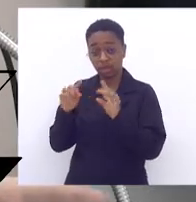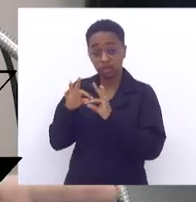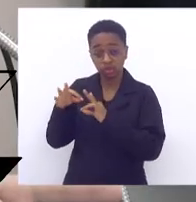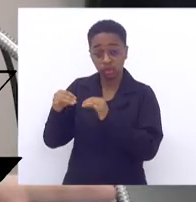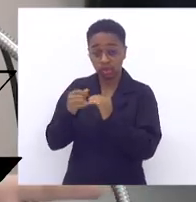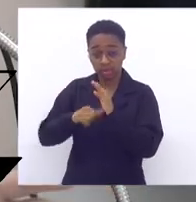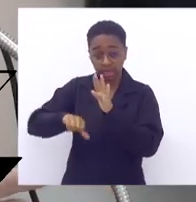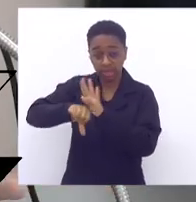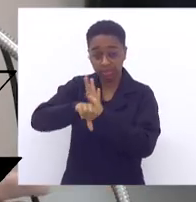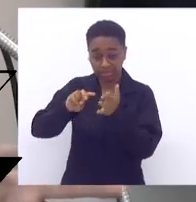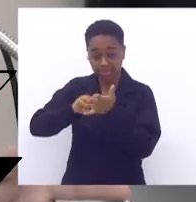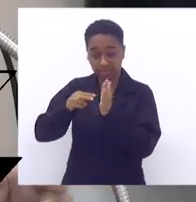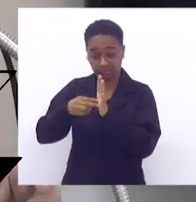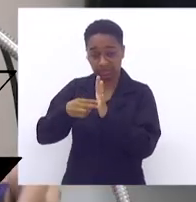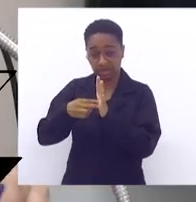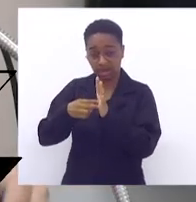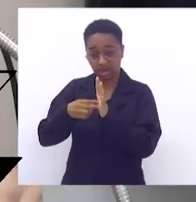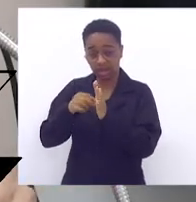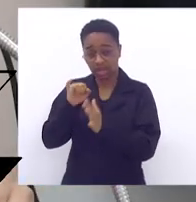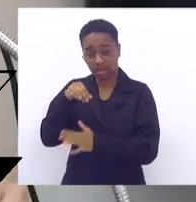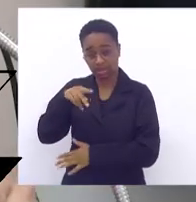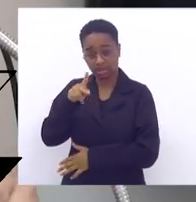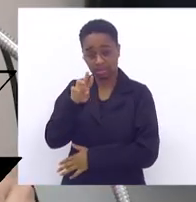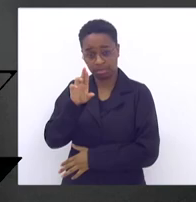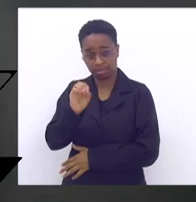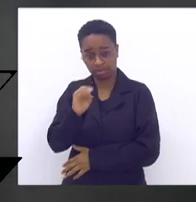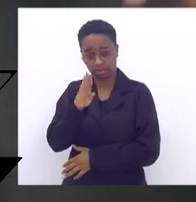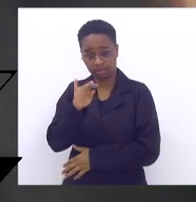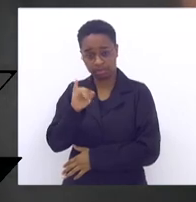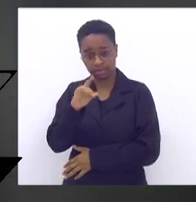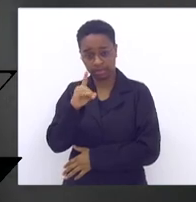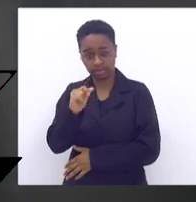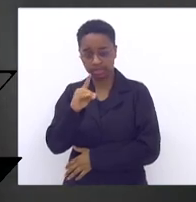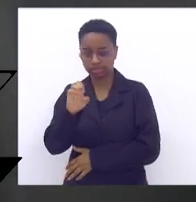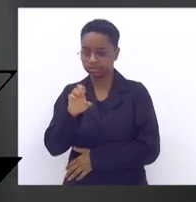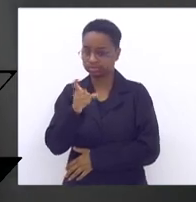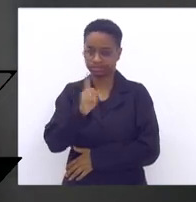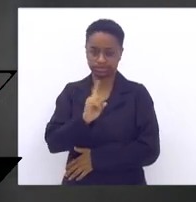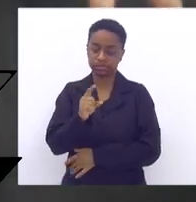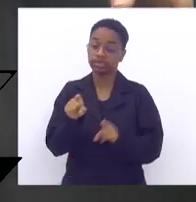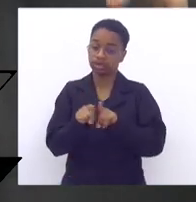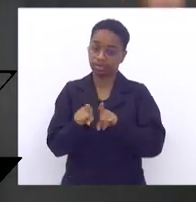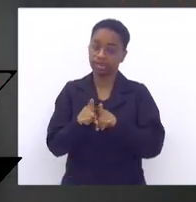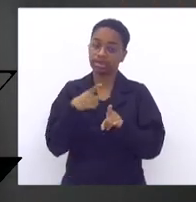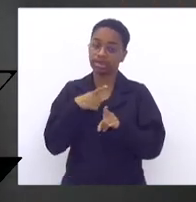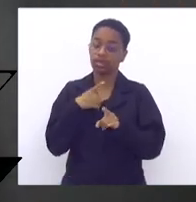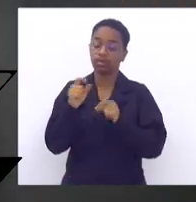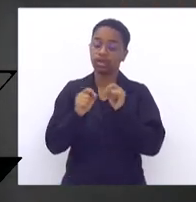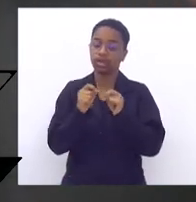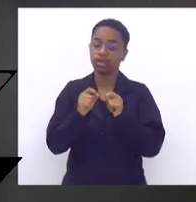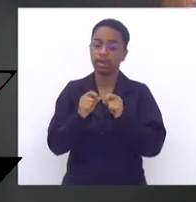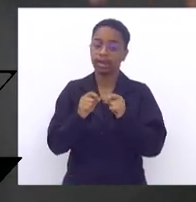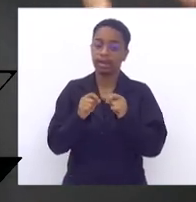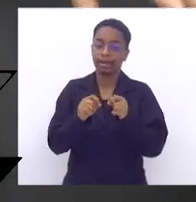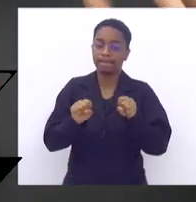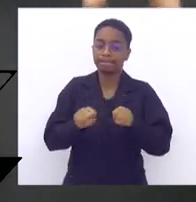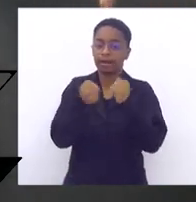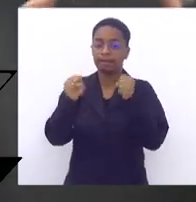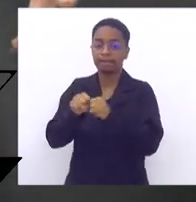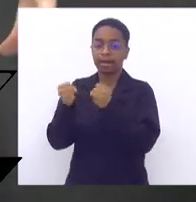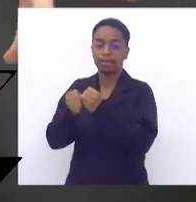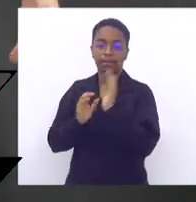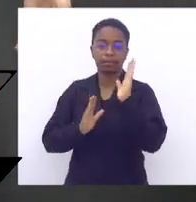é improbidade, né? Exatamente. E ainda tem essa questão das interrupções, né, de 4 em 4 anos.